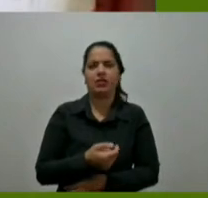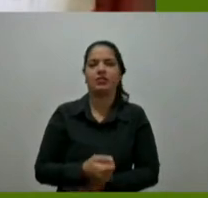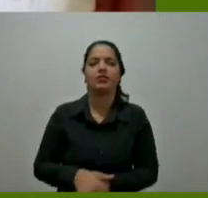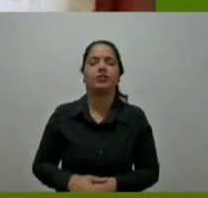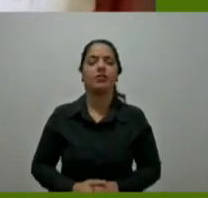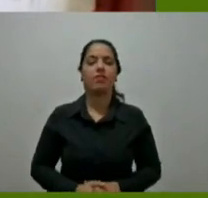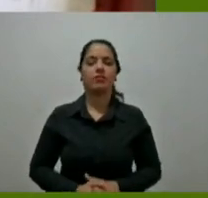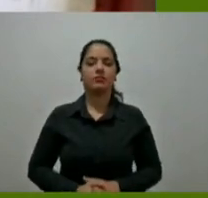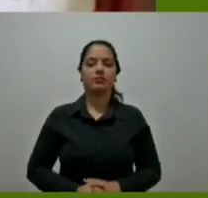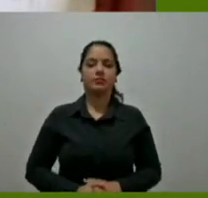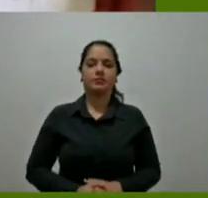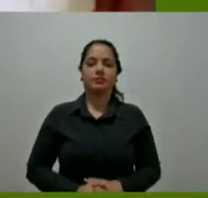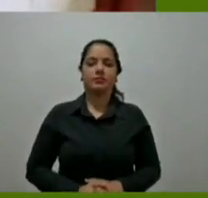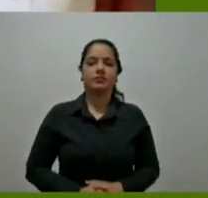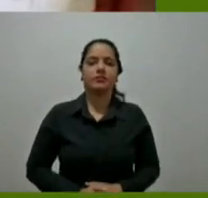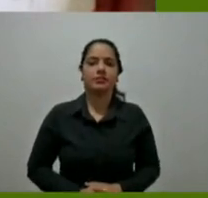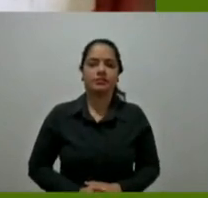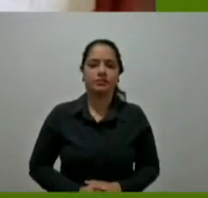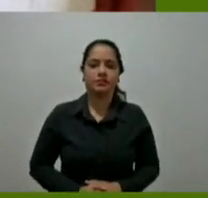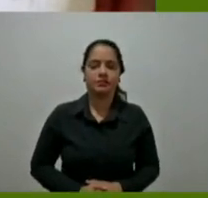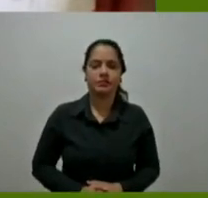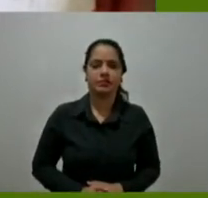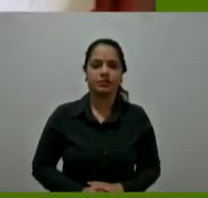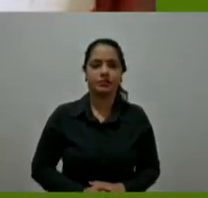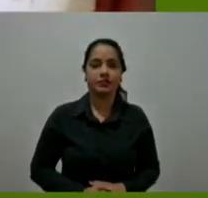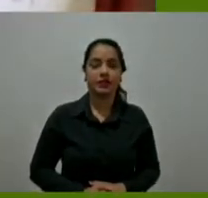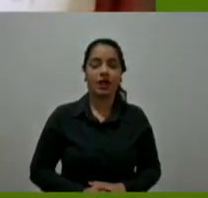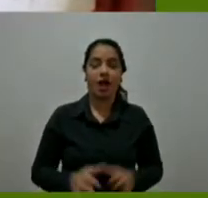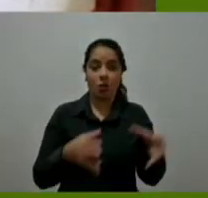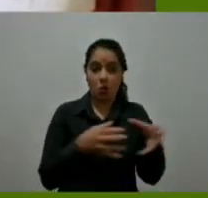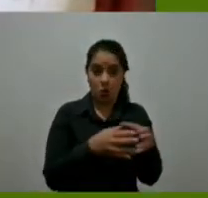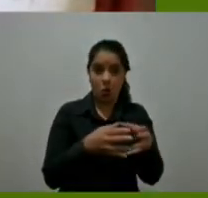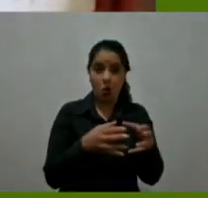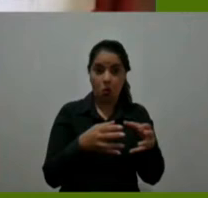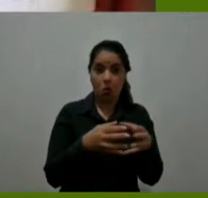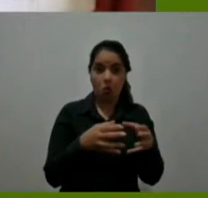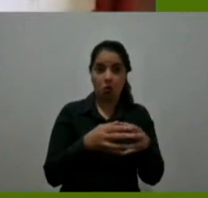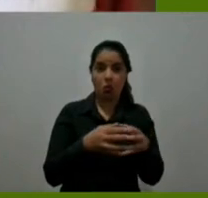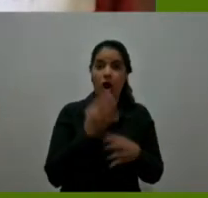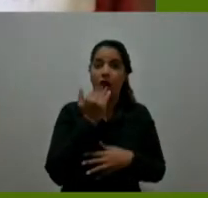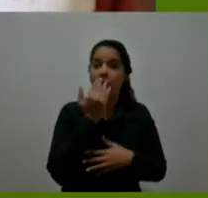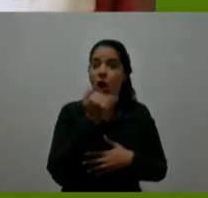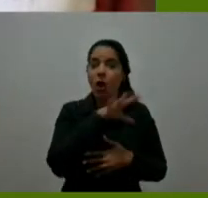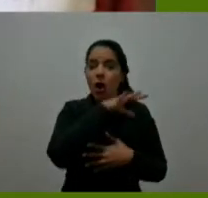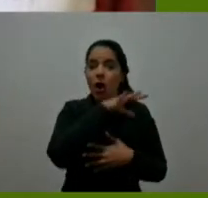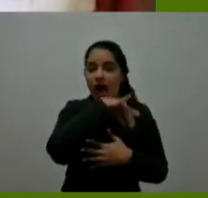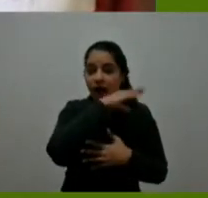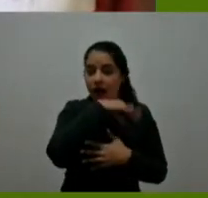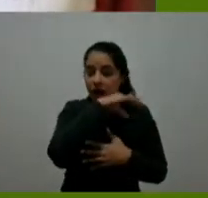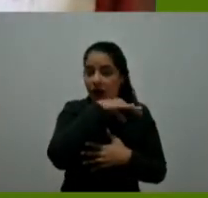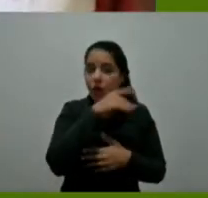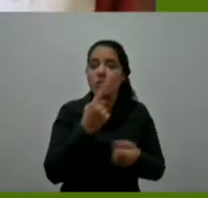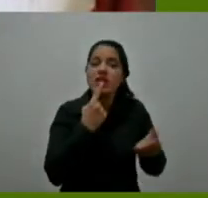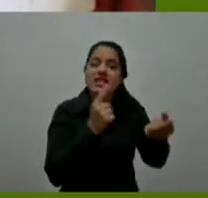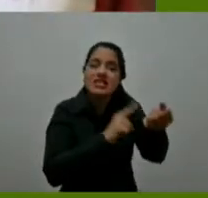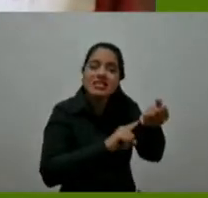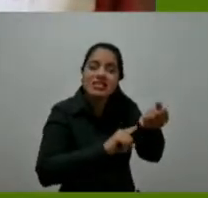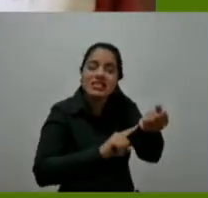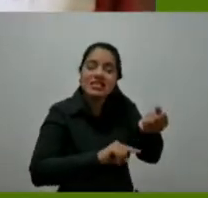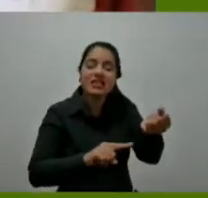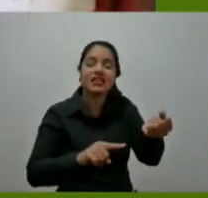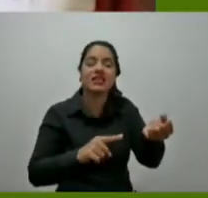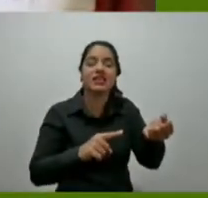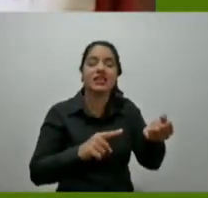sangue quente, porque eles têm medo de se transformar em pessoas agressivas. Agressividade é o último valor